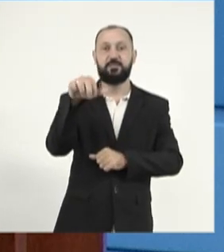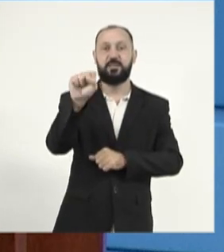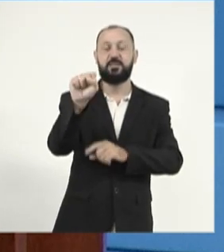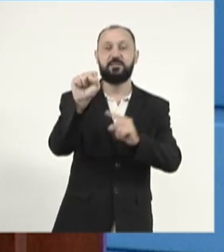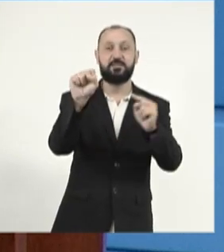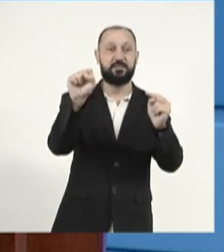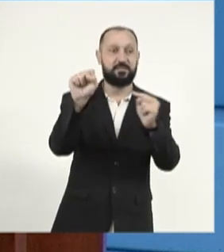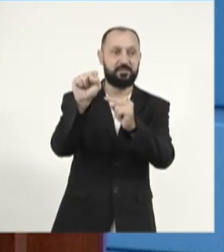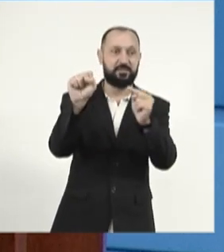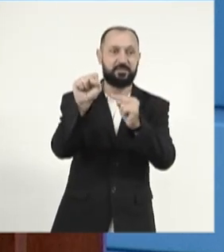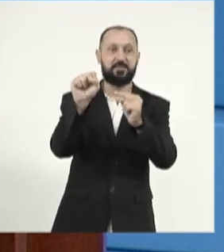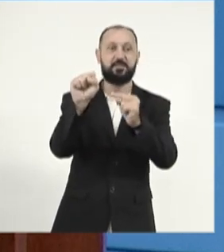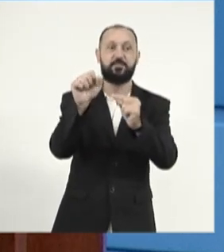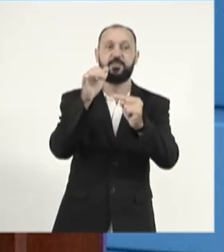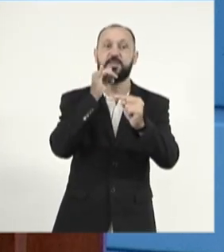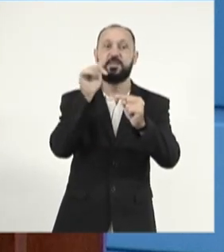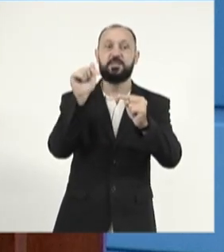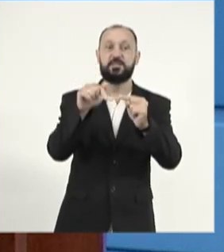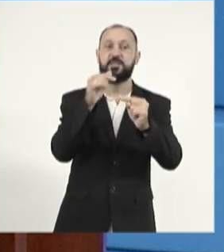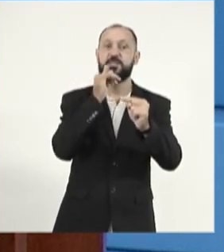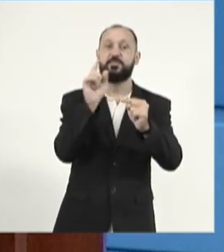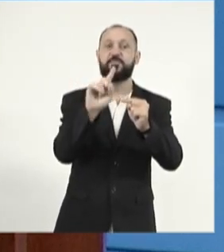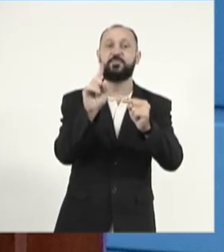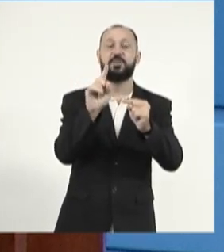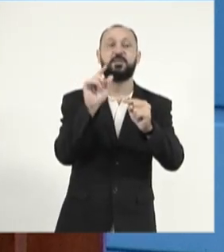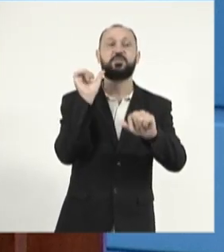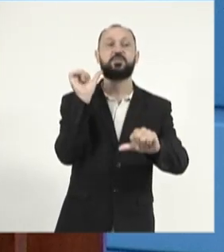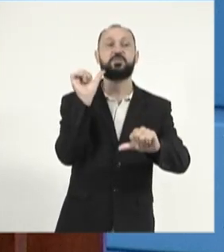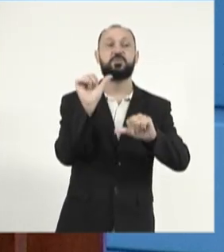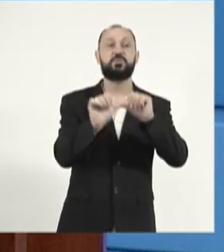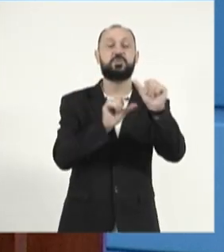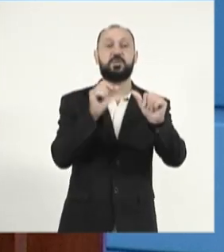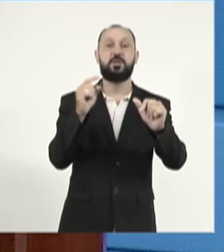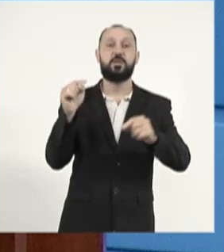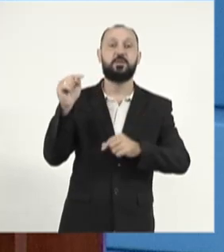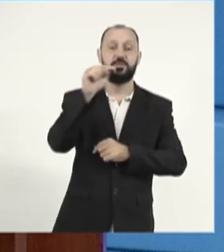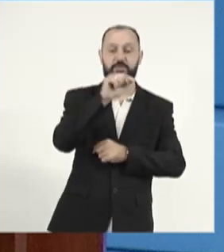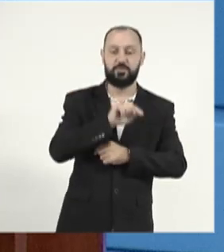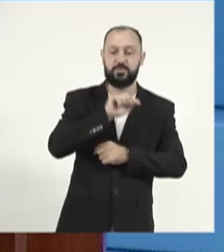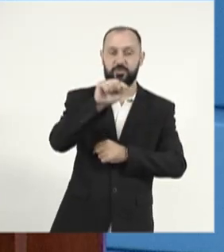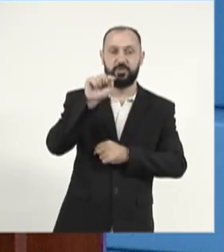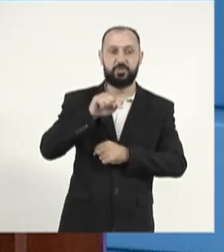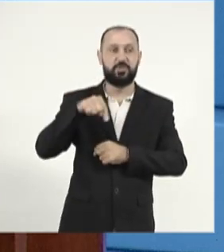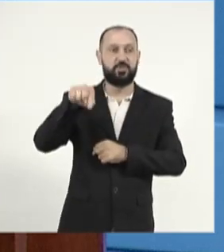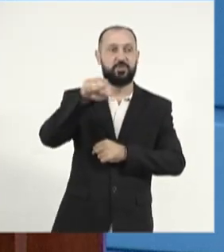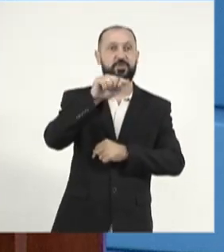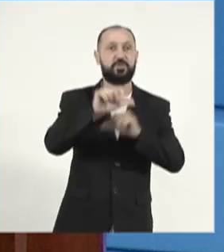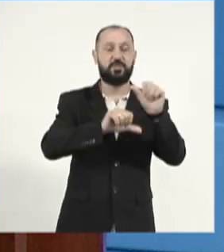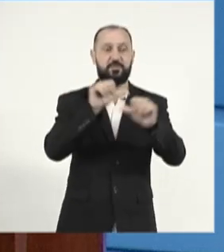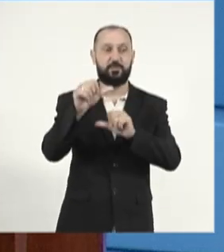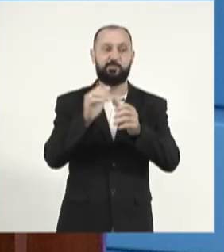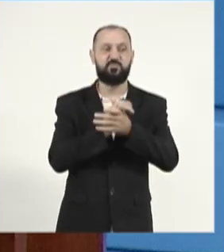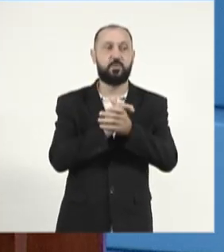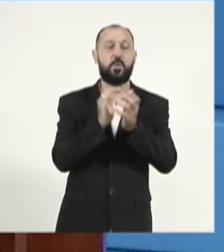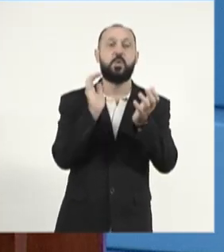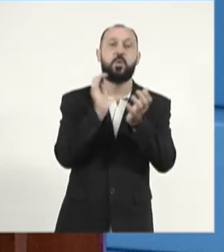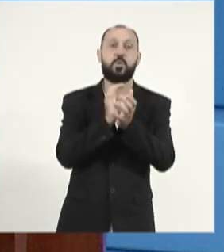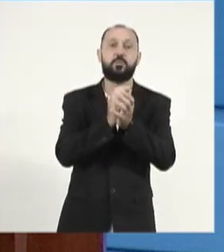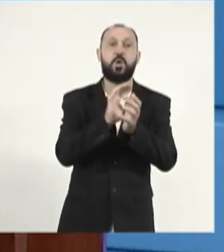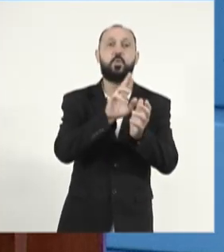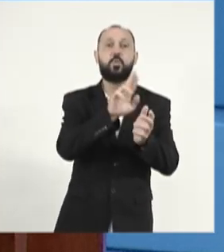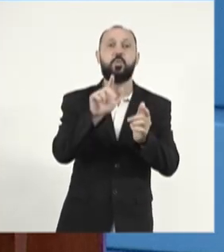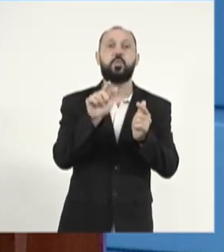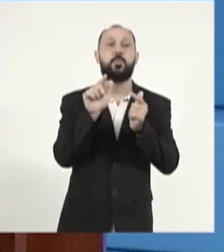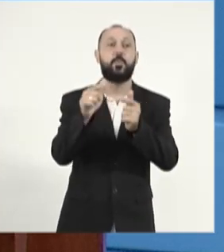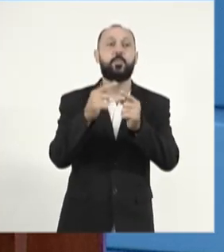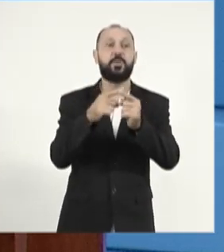trans, nesse caso específico, vem de trânsito e de transformações. O grupo resolveu dar esse nome